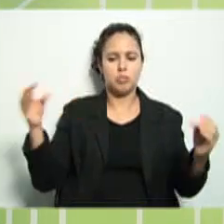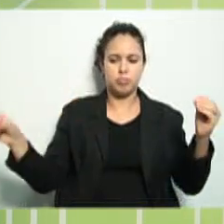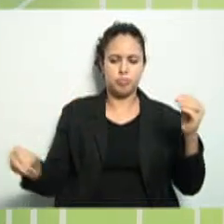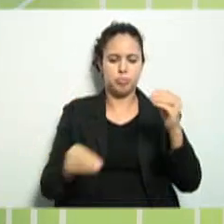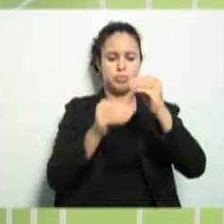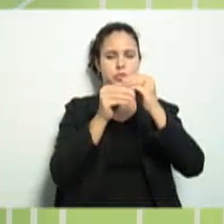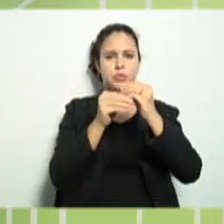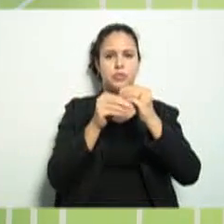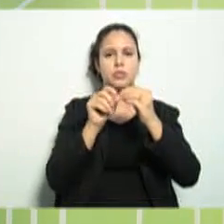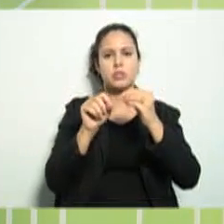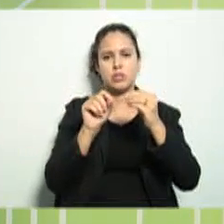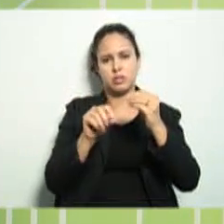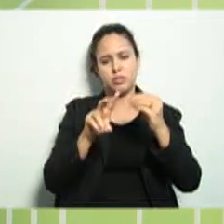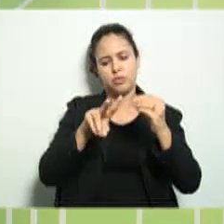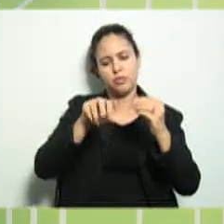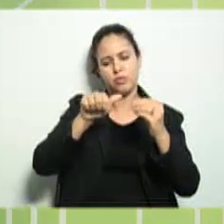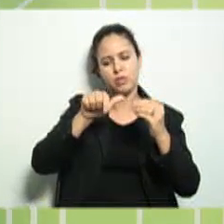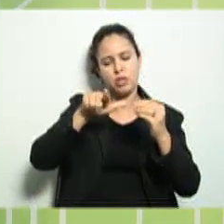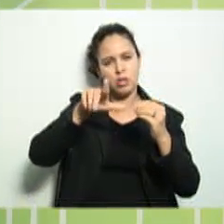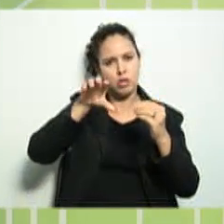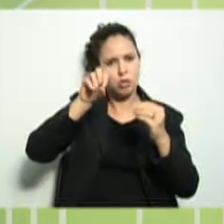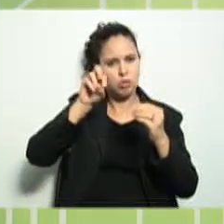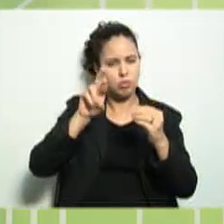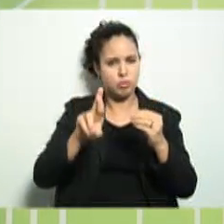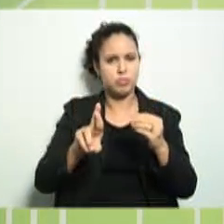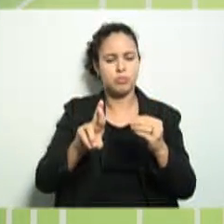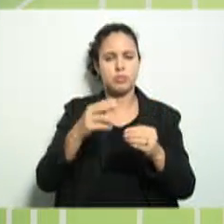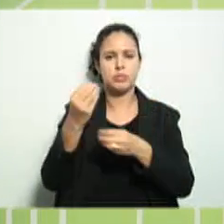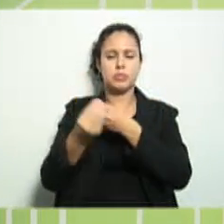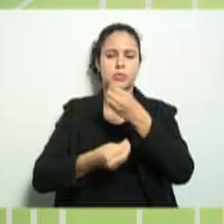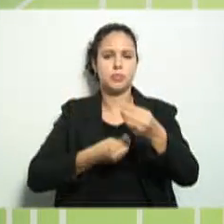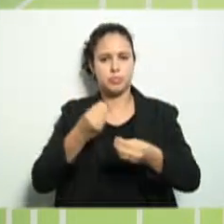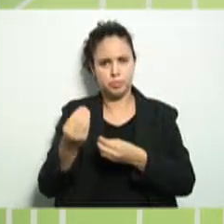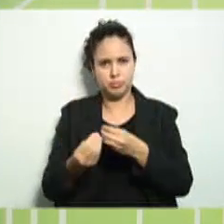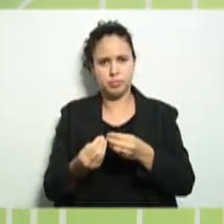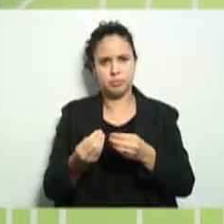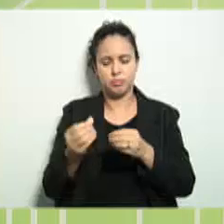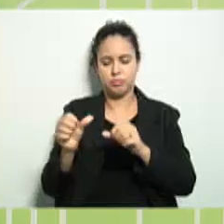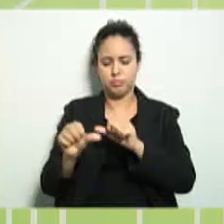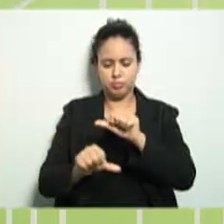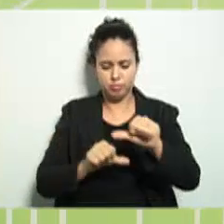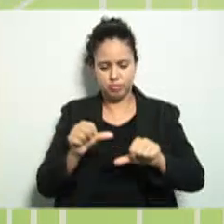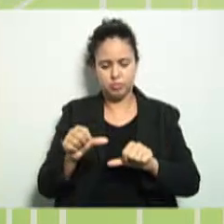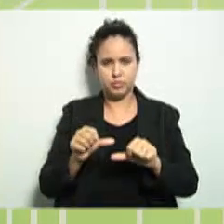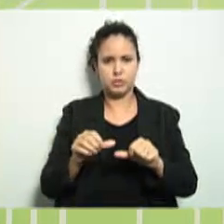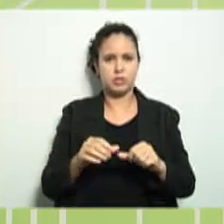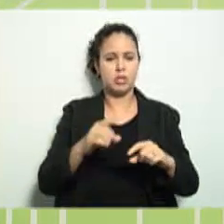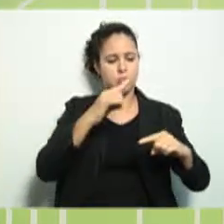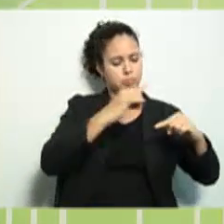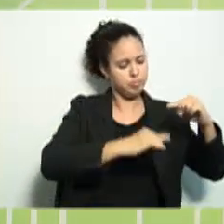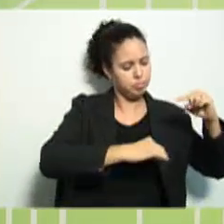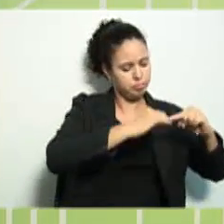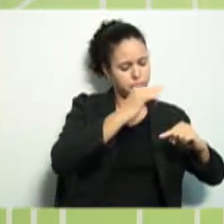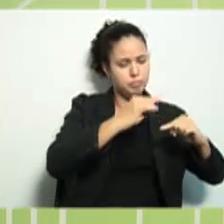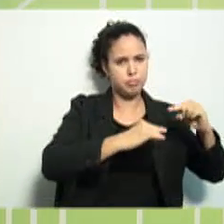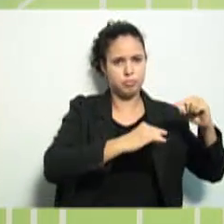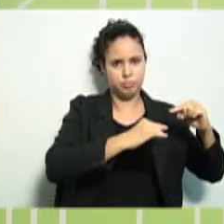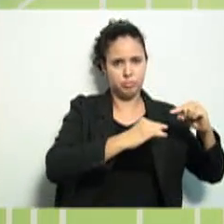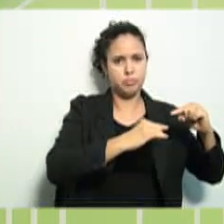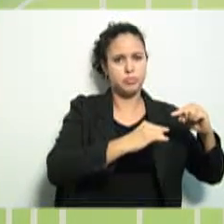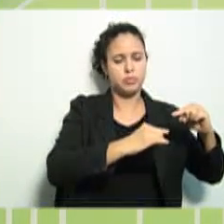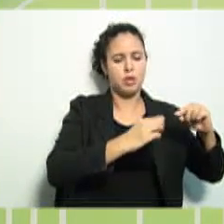agregar valor ao produto, é a transformação, o beneficiamento do produto, de sua matéria bruta por um